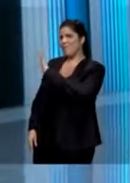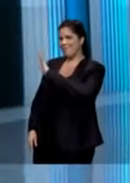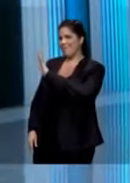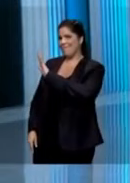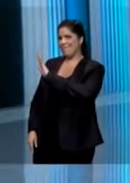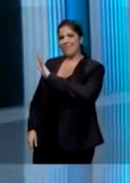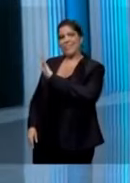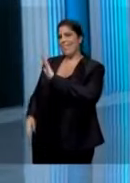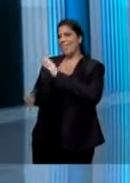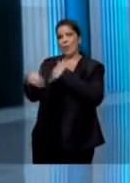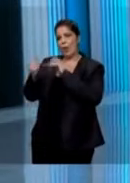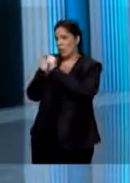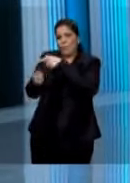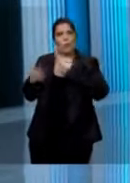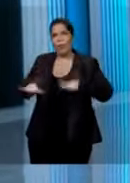perigoso